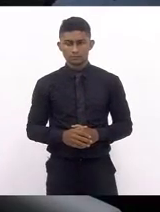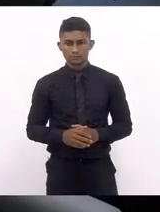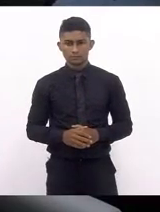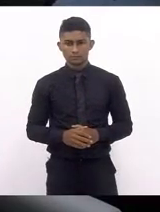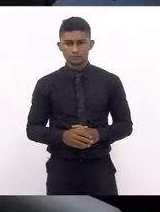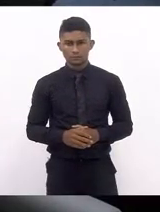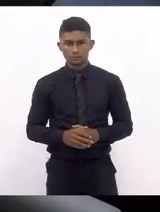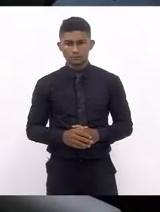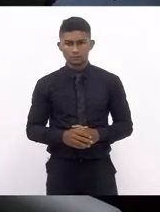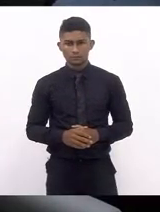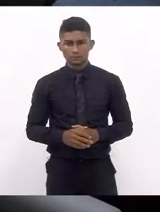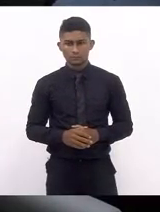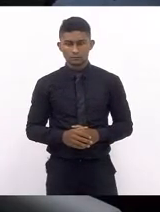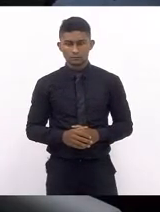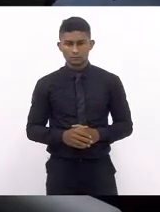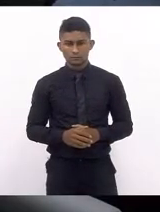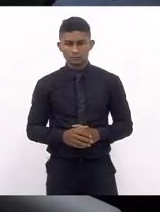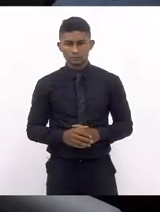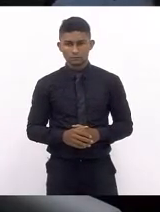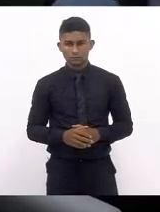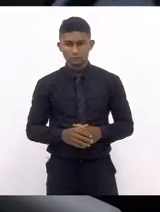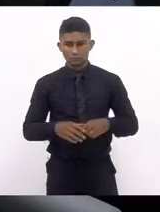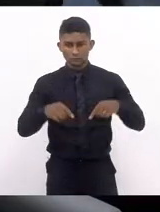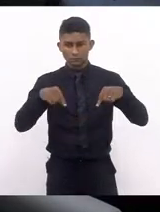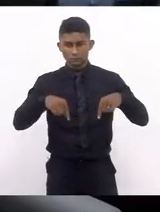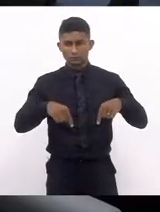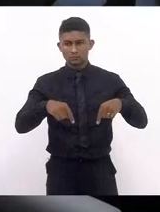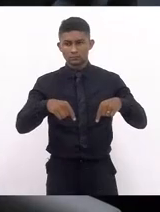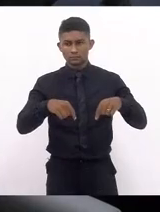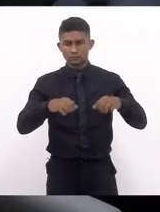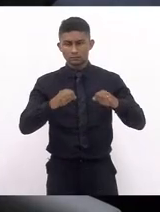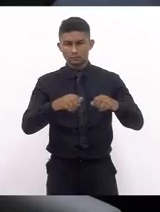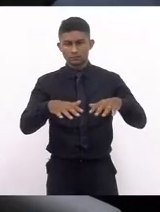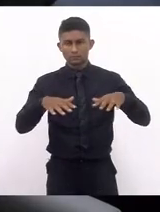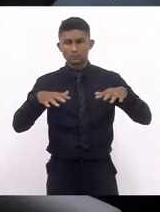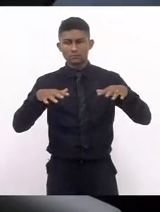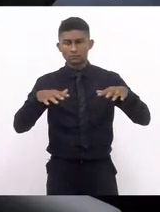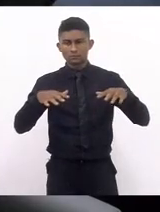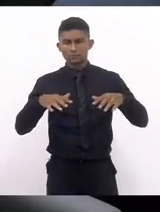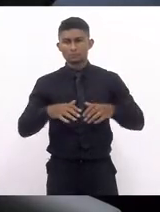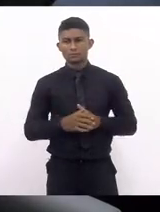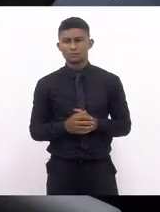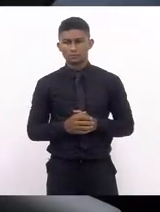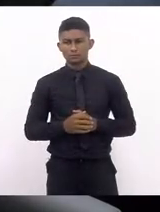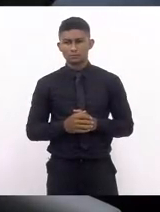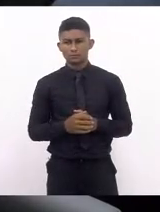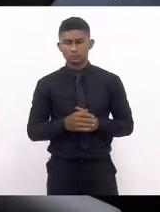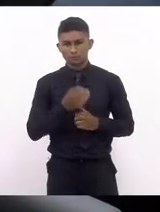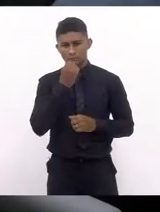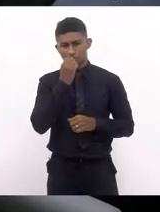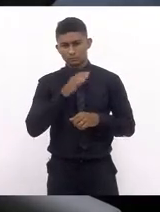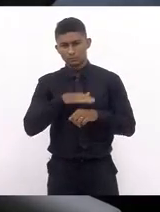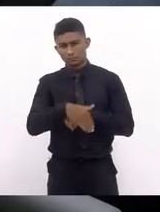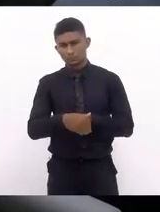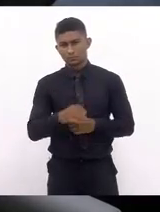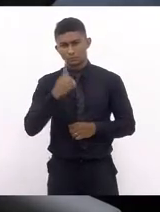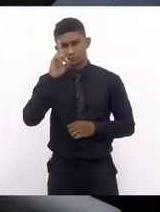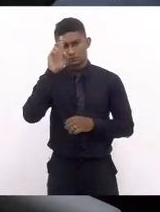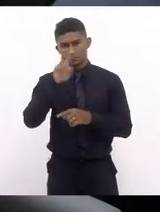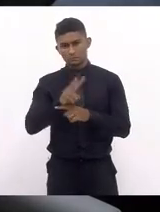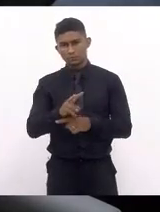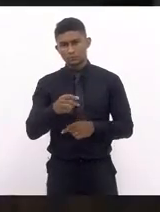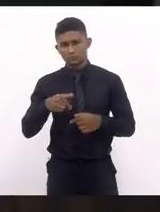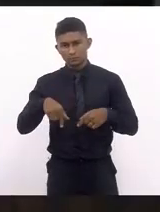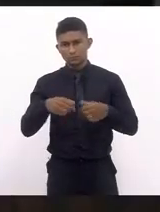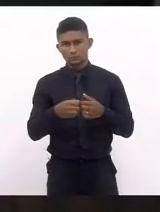a sessão solene de encerramento da 2ª sessão Legislativa da décima segunda legislatura Oi boa noite a todos sobre a proteção de